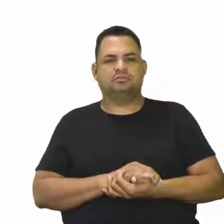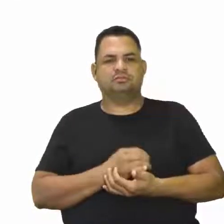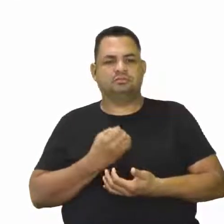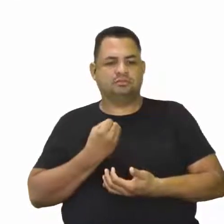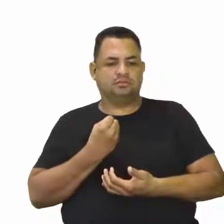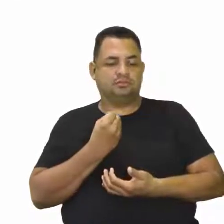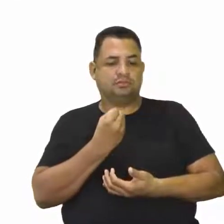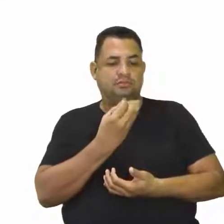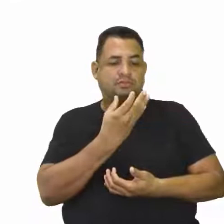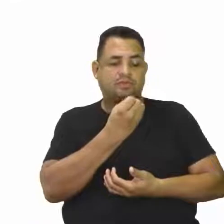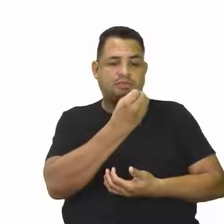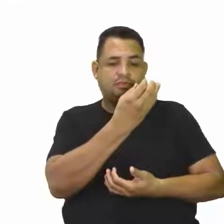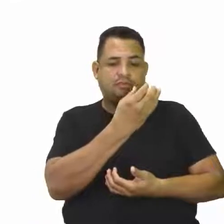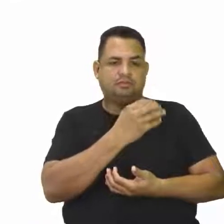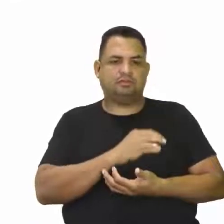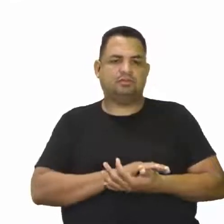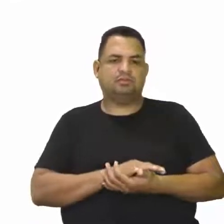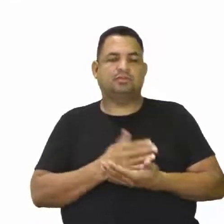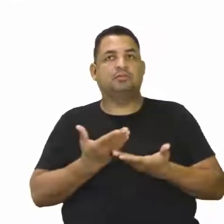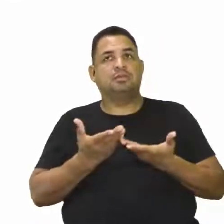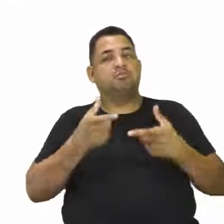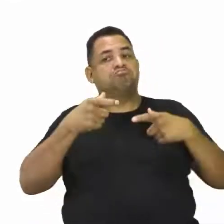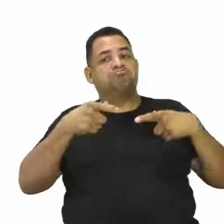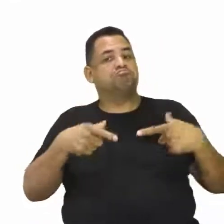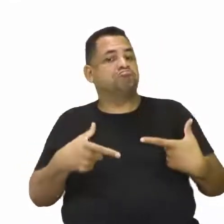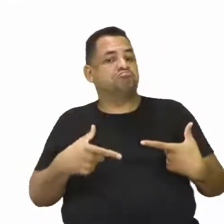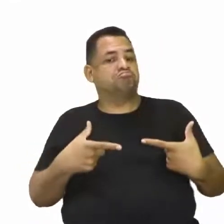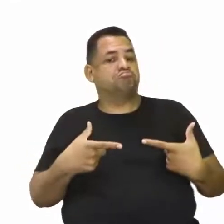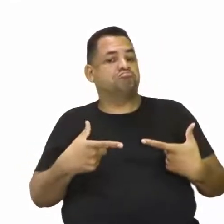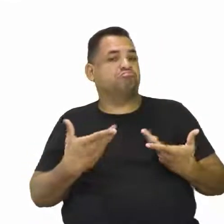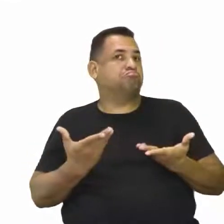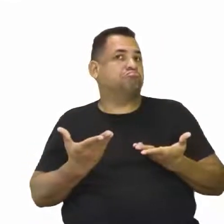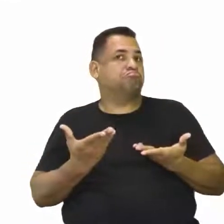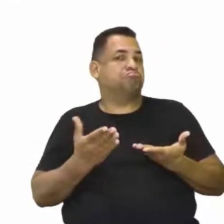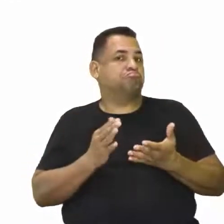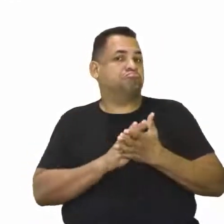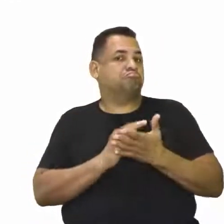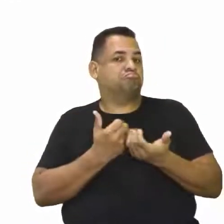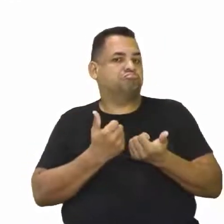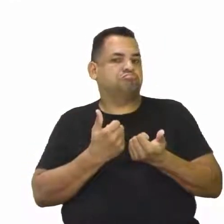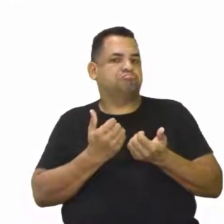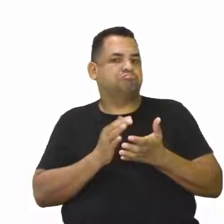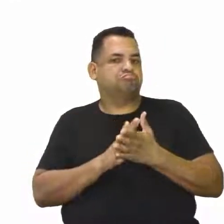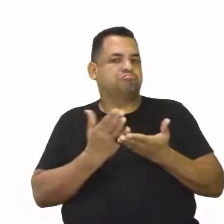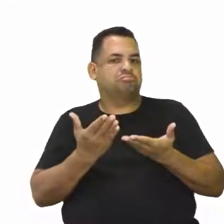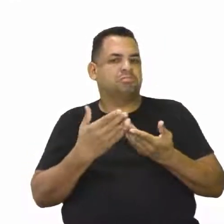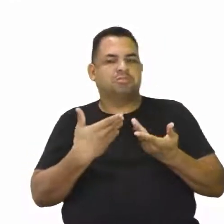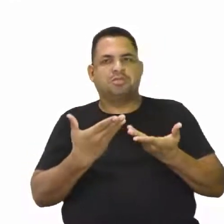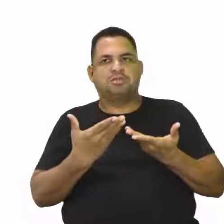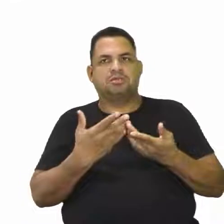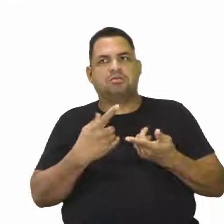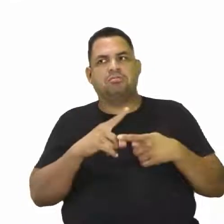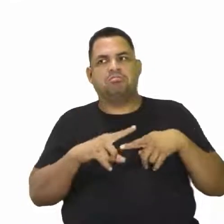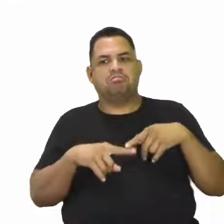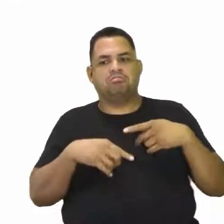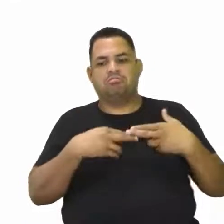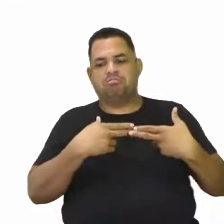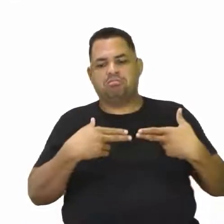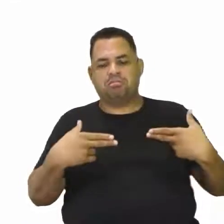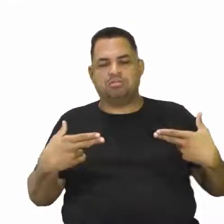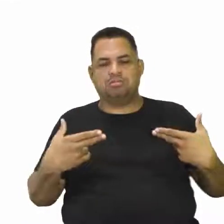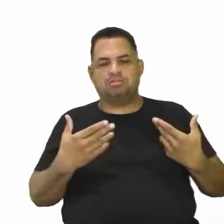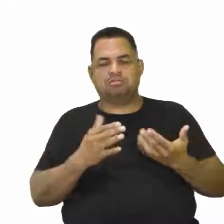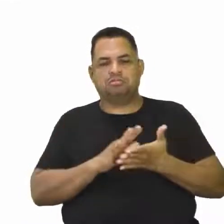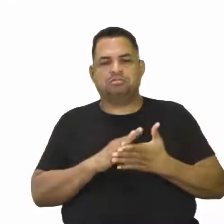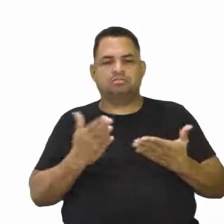vai para algum lugar em alguma Coisa. Em alguma coisa, Ou né? de alguma coisa, Ou né? de